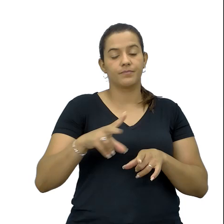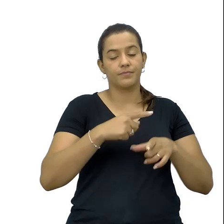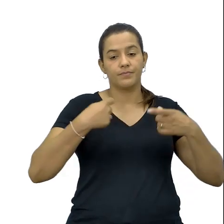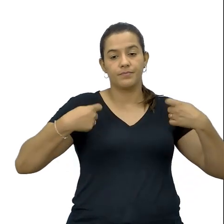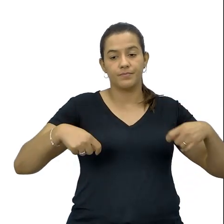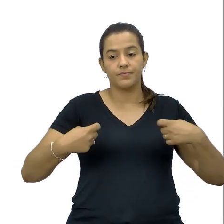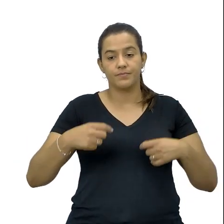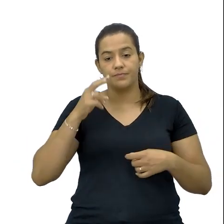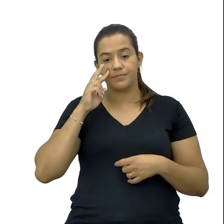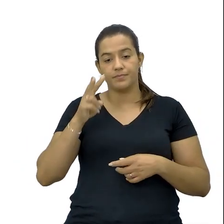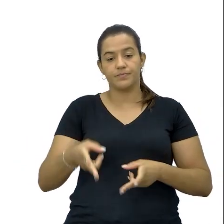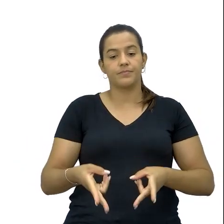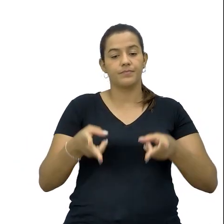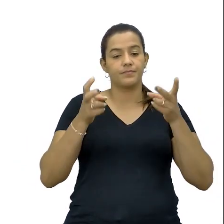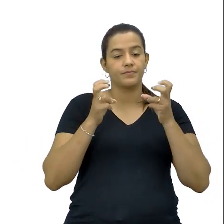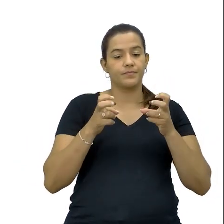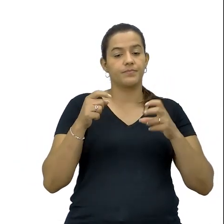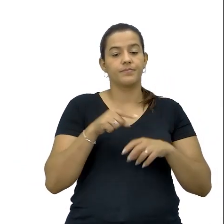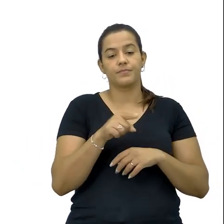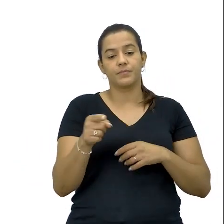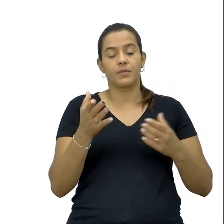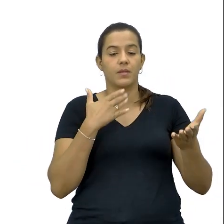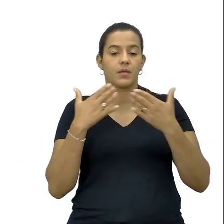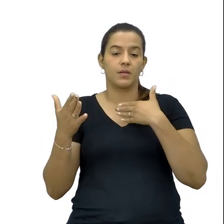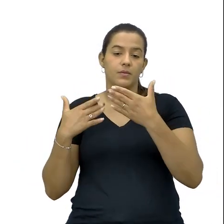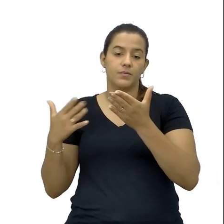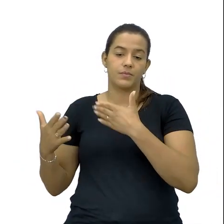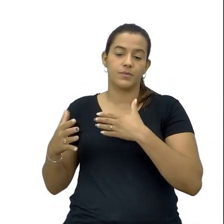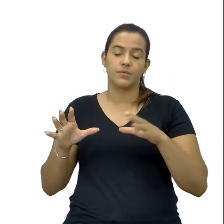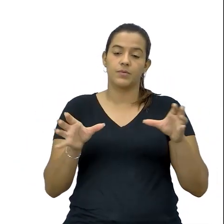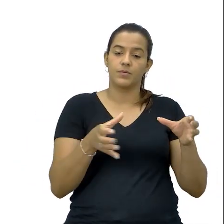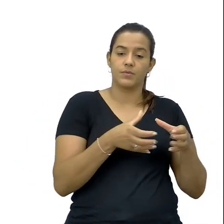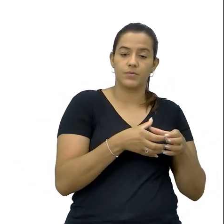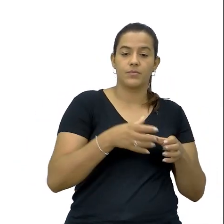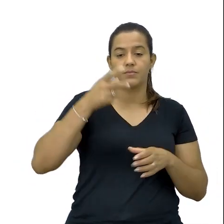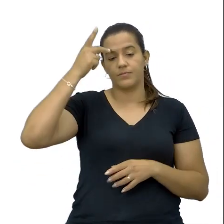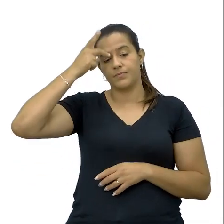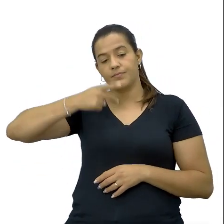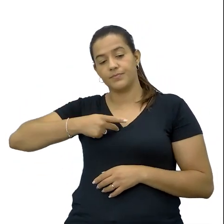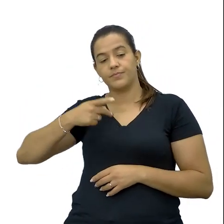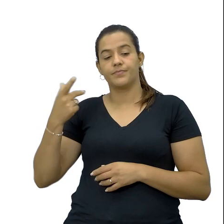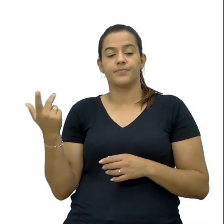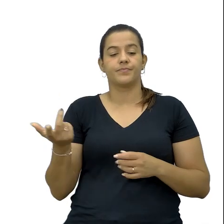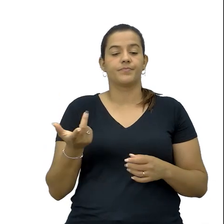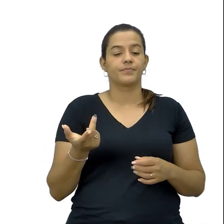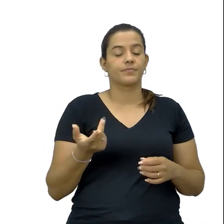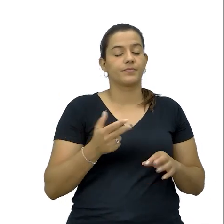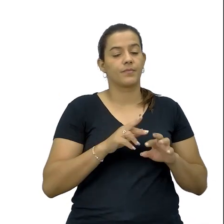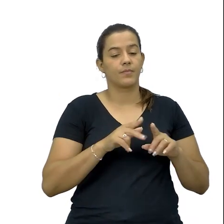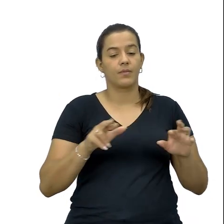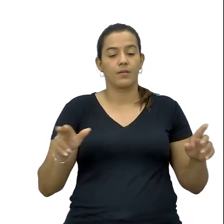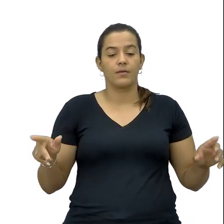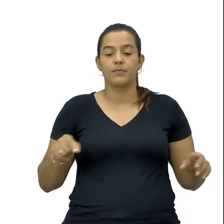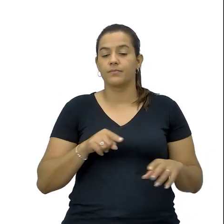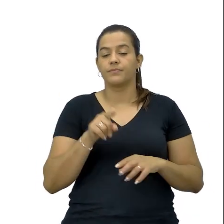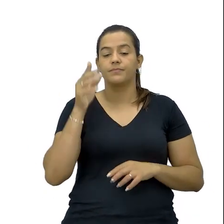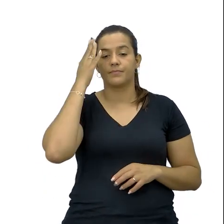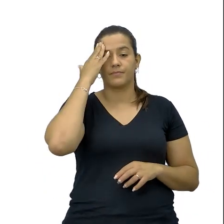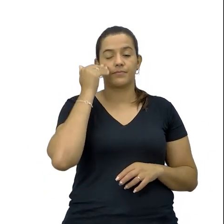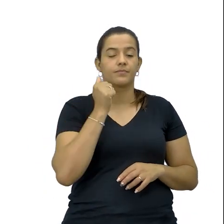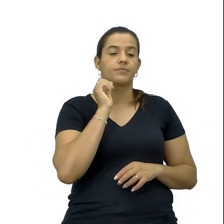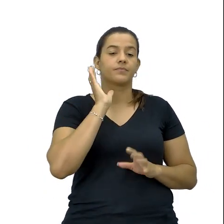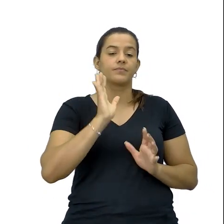né? Eu preciso perceber de que forma eles estão discutindo isso, ou em grupos, ou individualmente, ou num grande grupo, o que eles já sabem